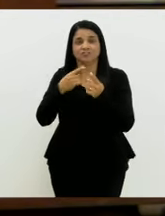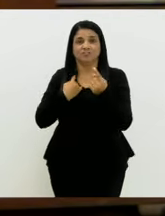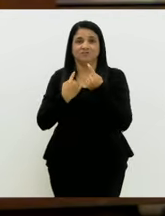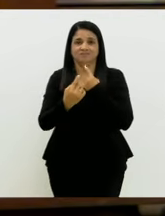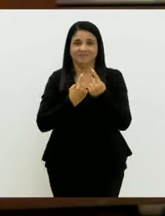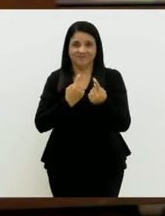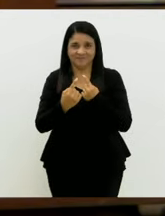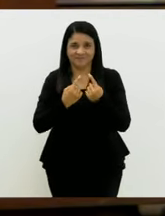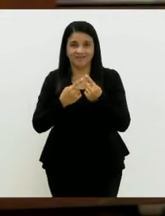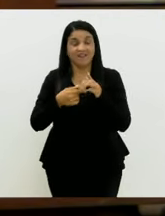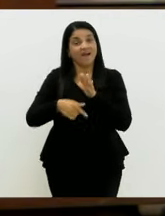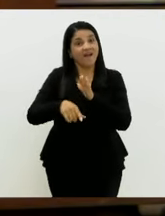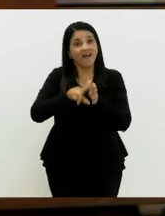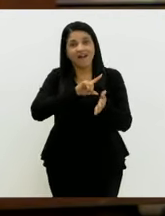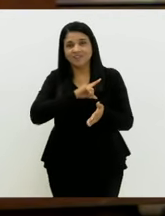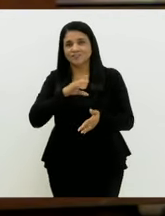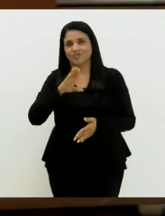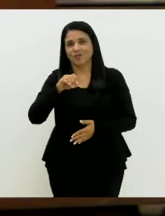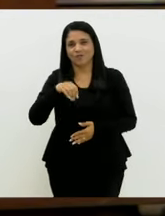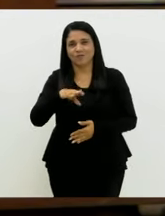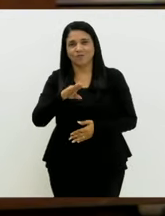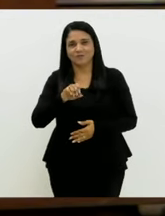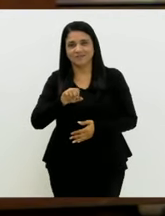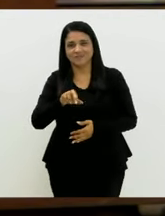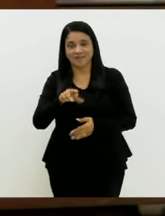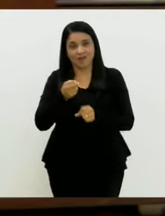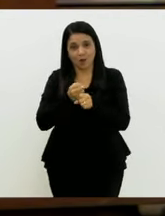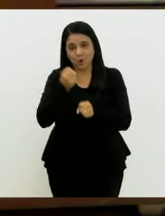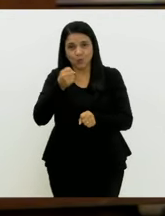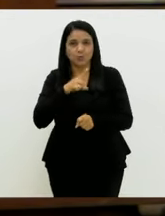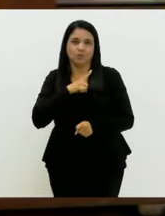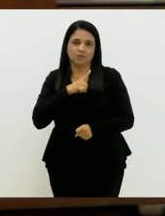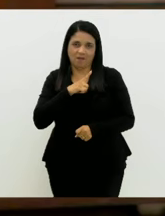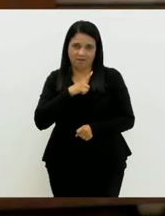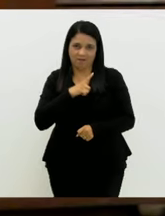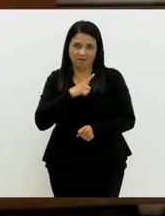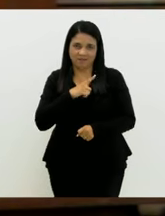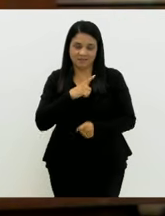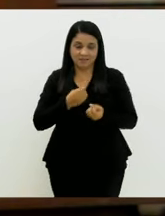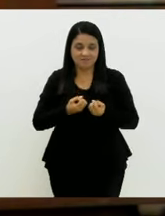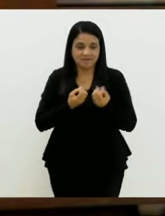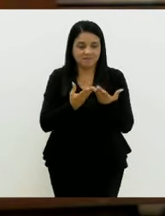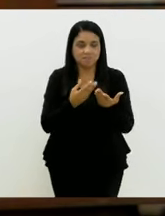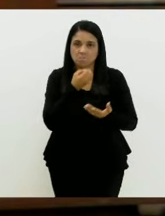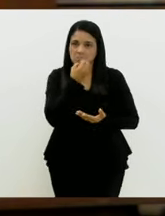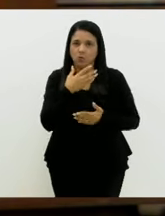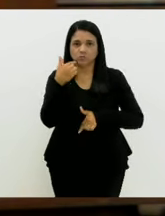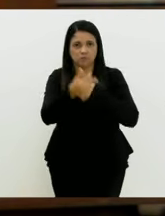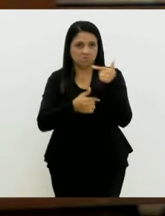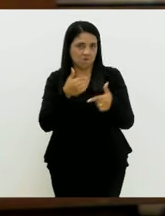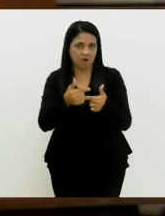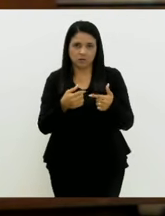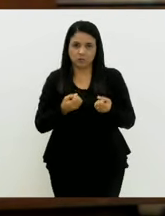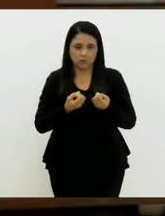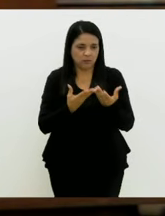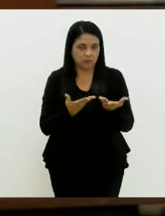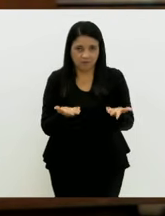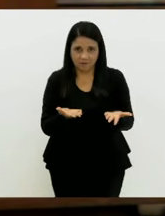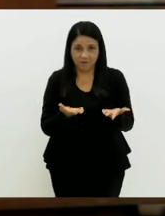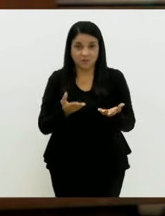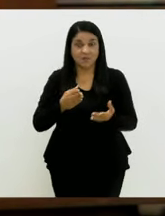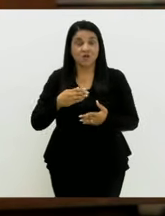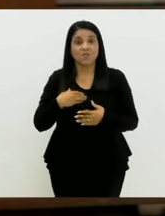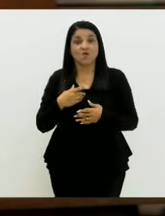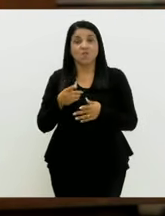da Concer lucrar o que lucra ali, sem entregar um bom serviço. O faturamento da Concer, só no